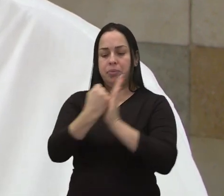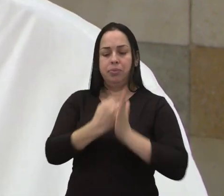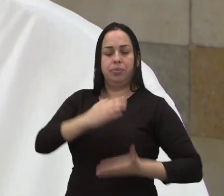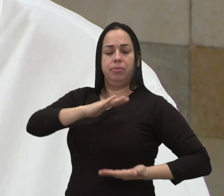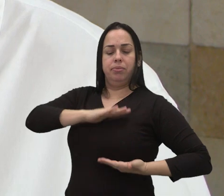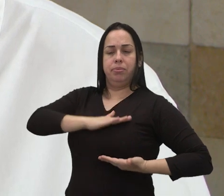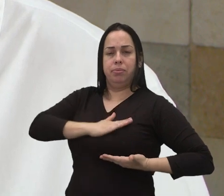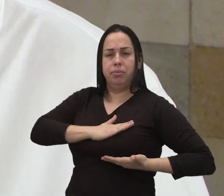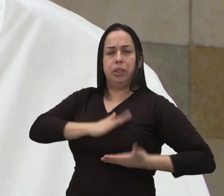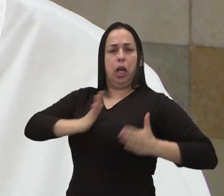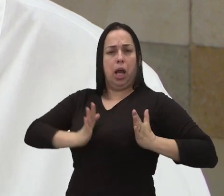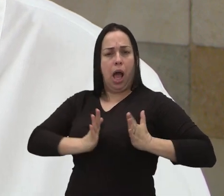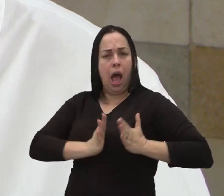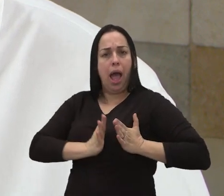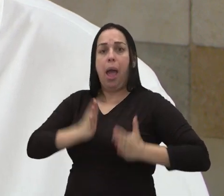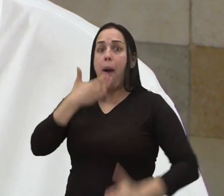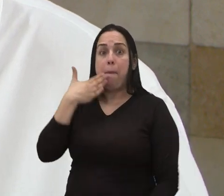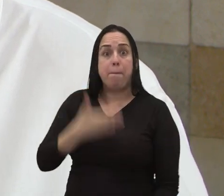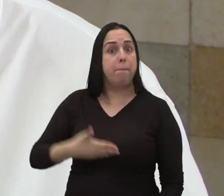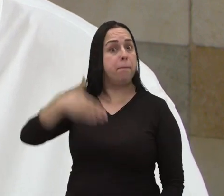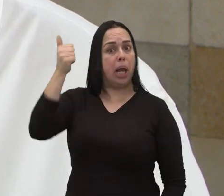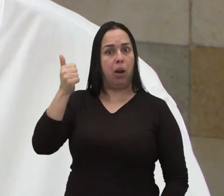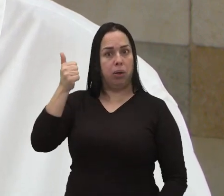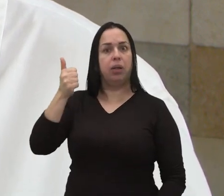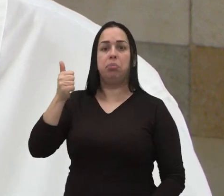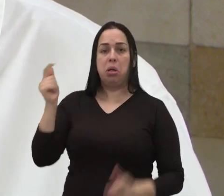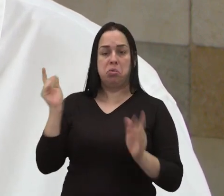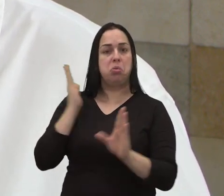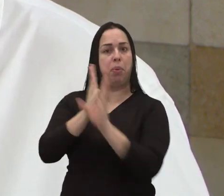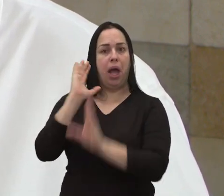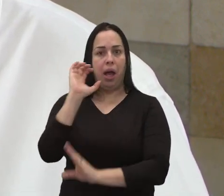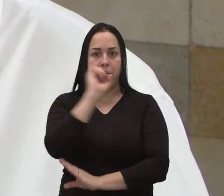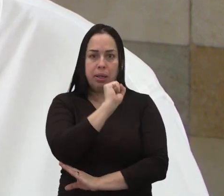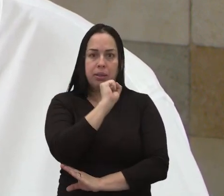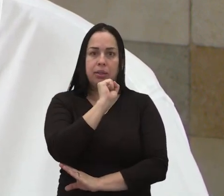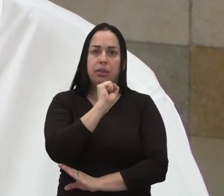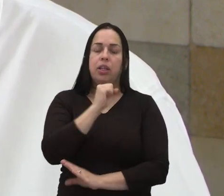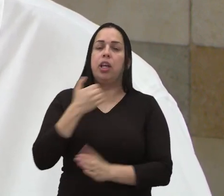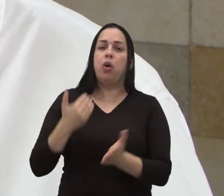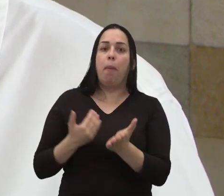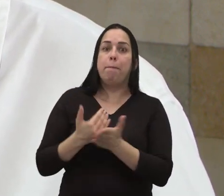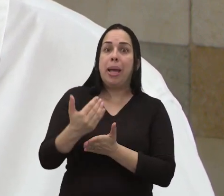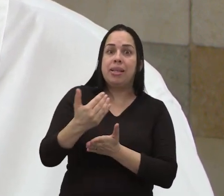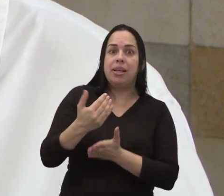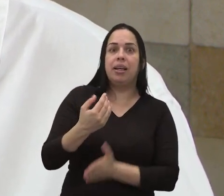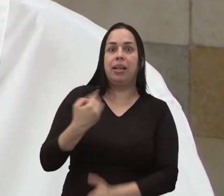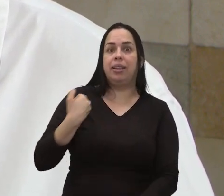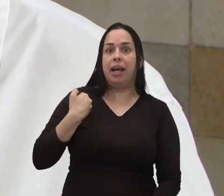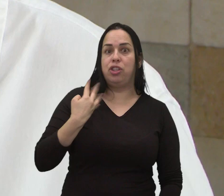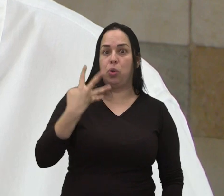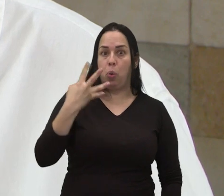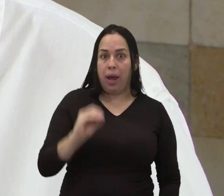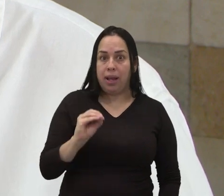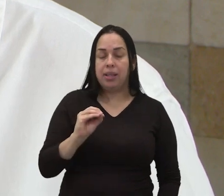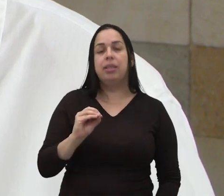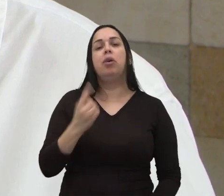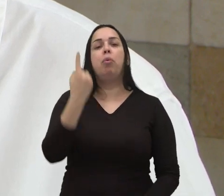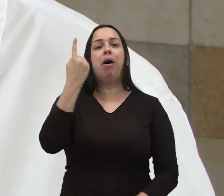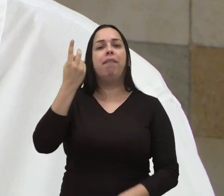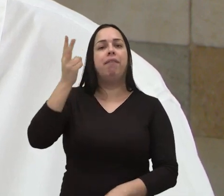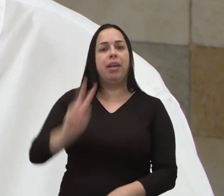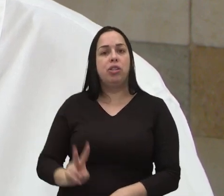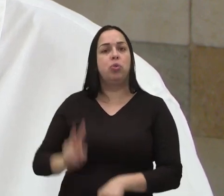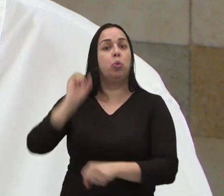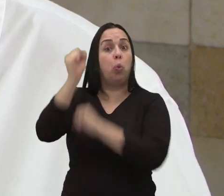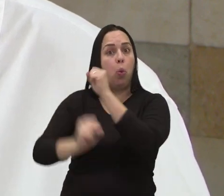mamografia. A mamografia ainda é o melhor exame para esse diagnóstico precoce. ela é recomendada a partir dos 40 anos de idade,